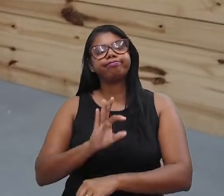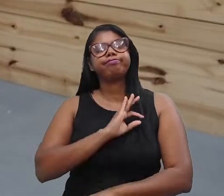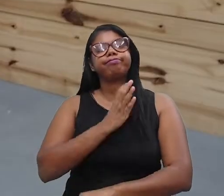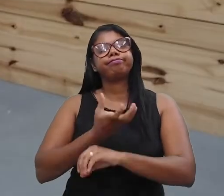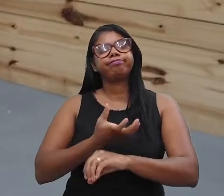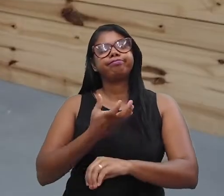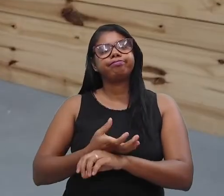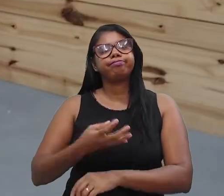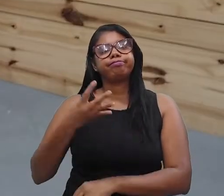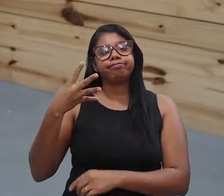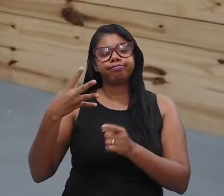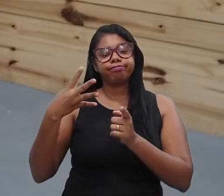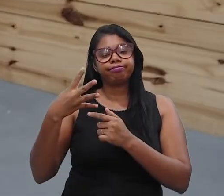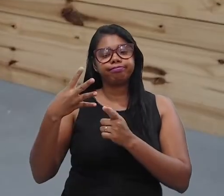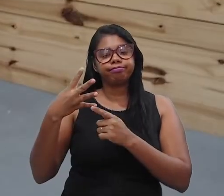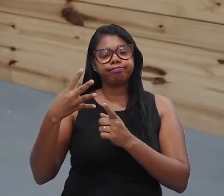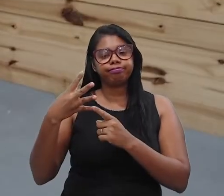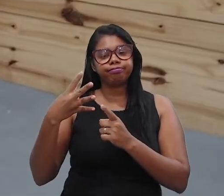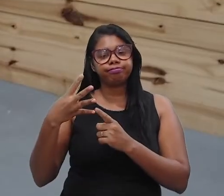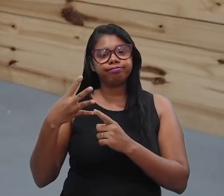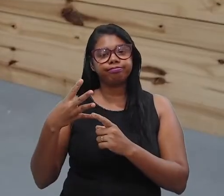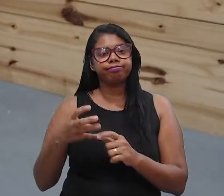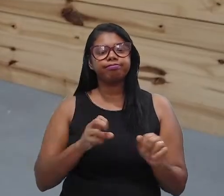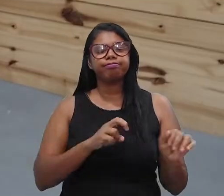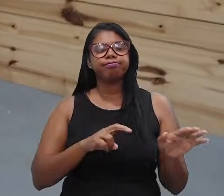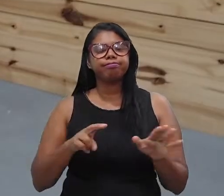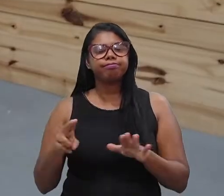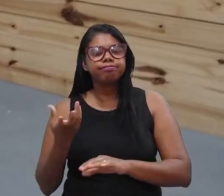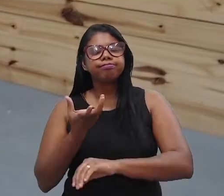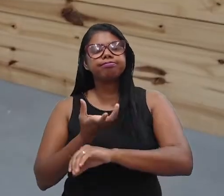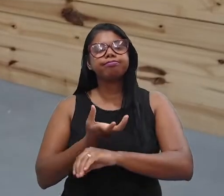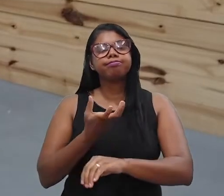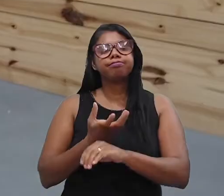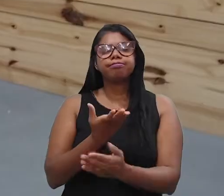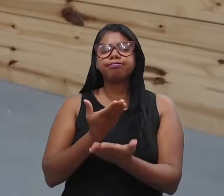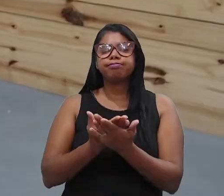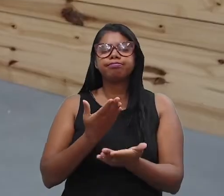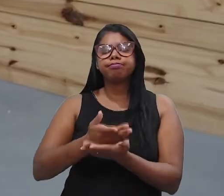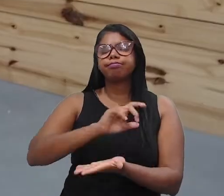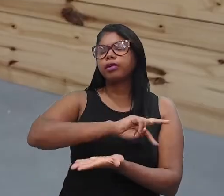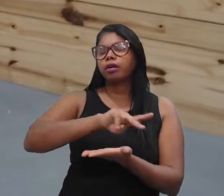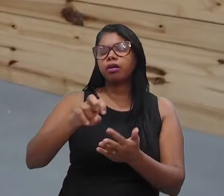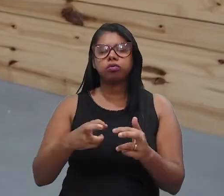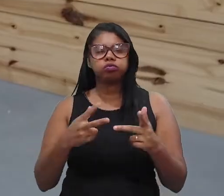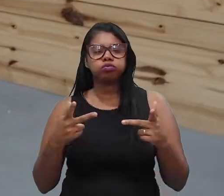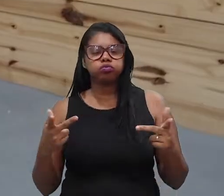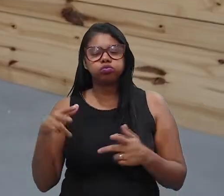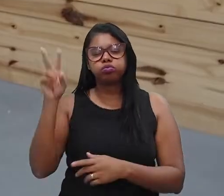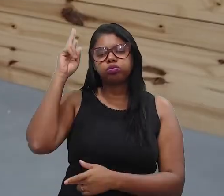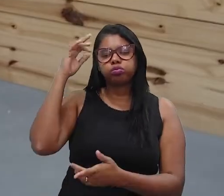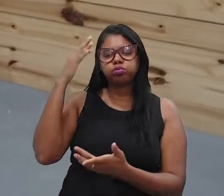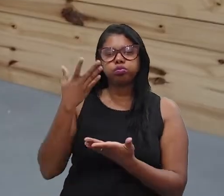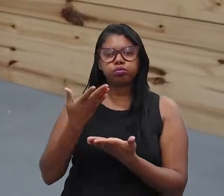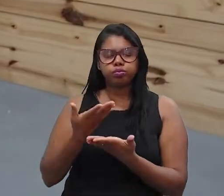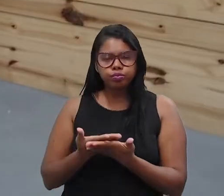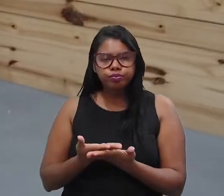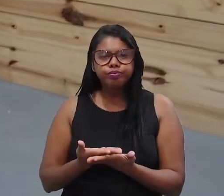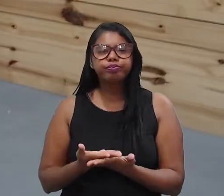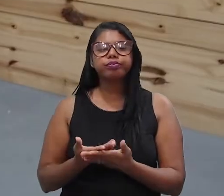Durante 4 unidades ou 4 semanas, você pode estudar diversas coisas, entre eles a história